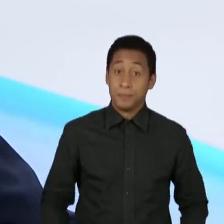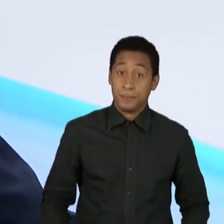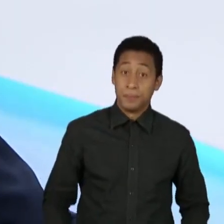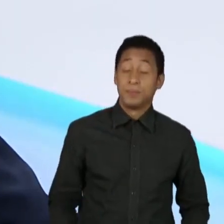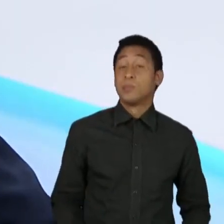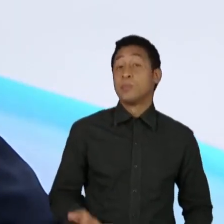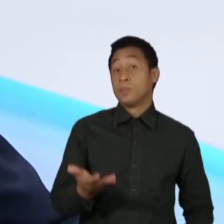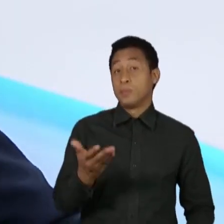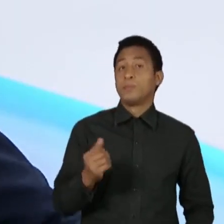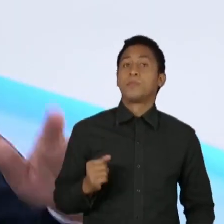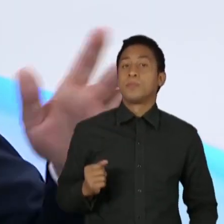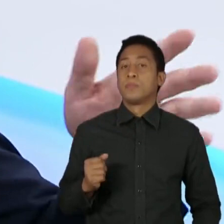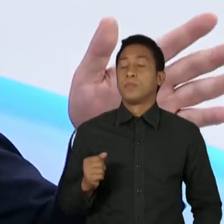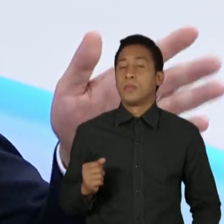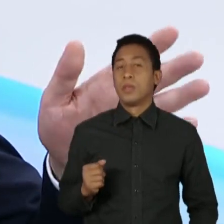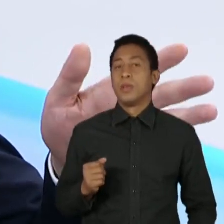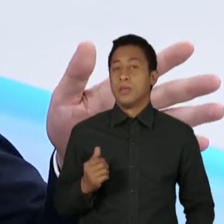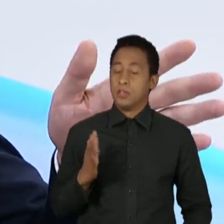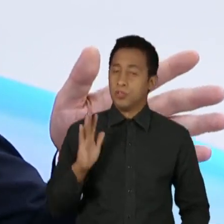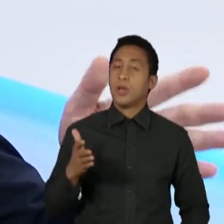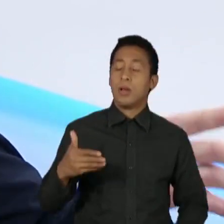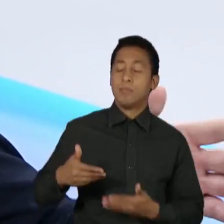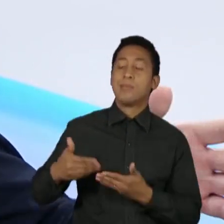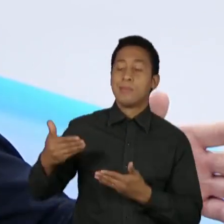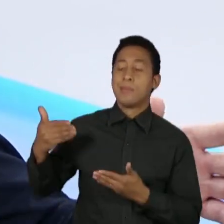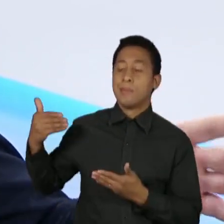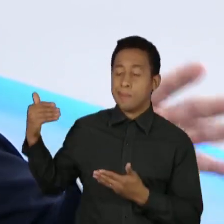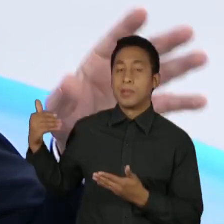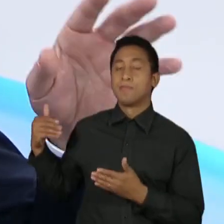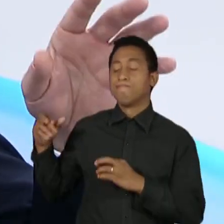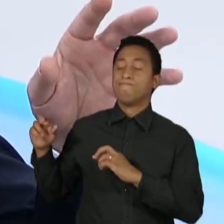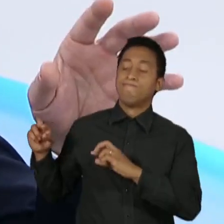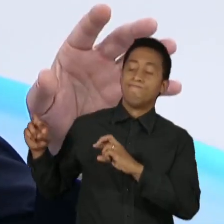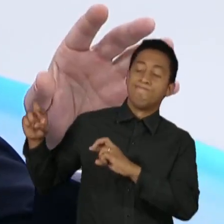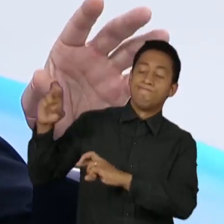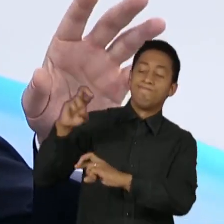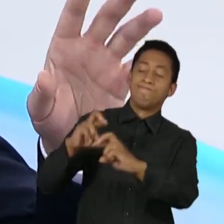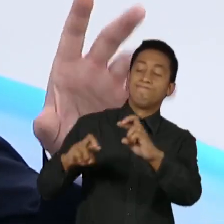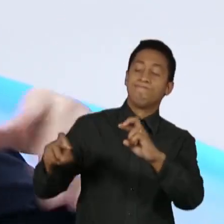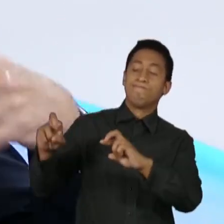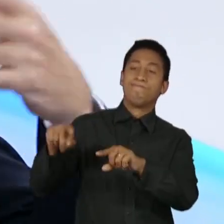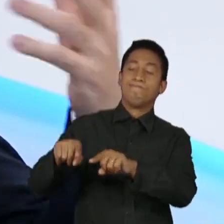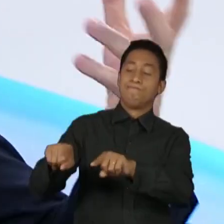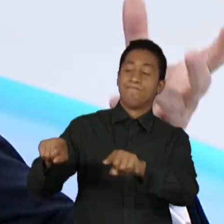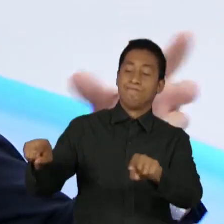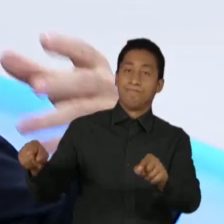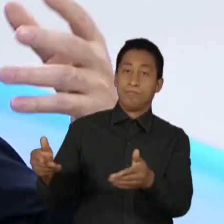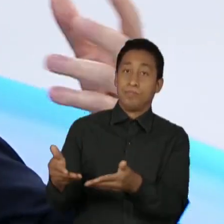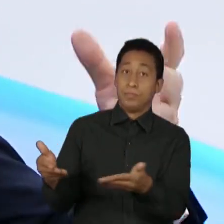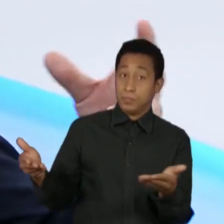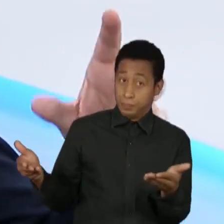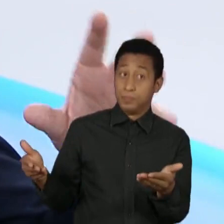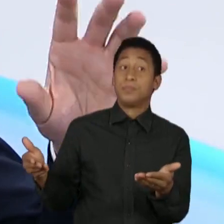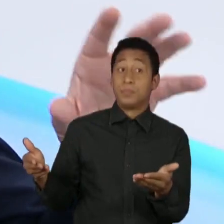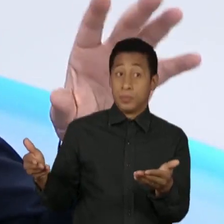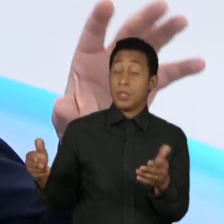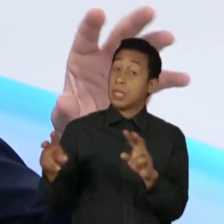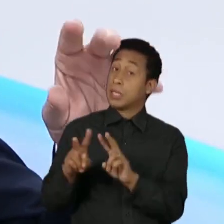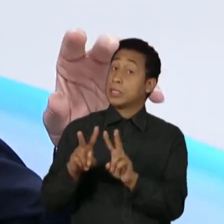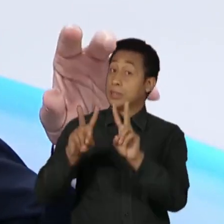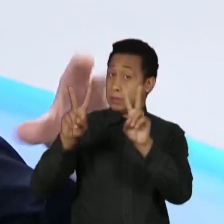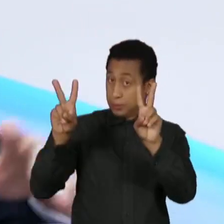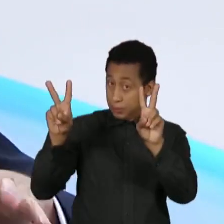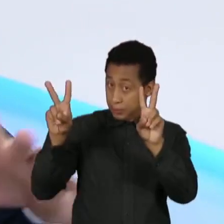nós já fizemos uma série de fiscalizações em temas relacionados